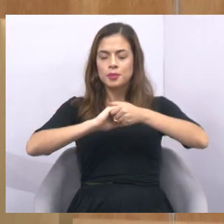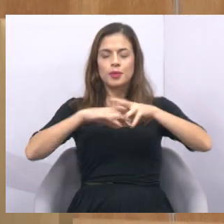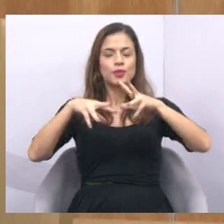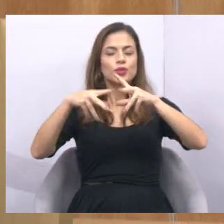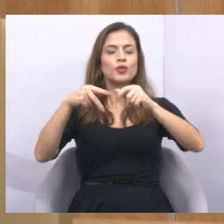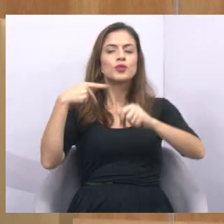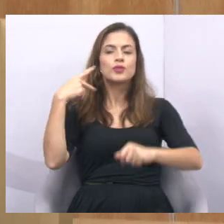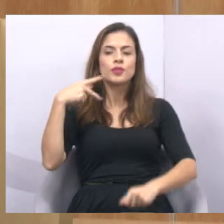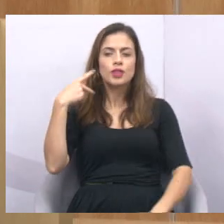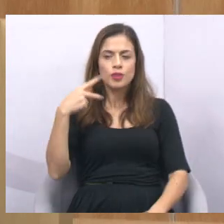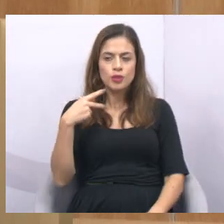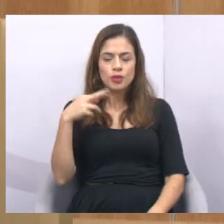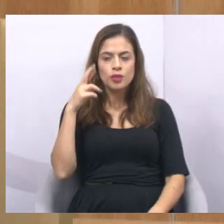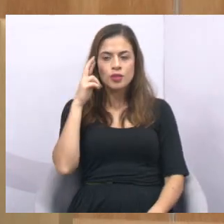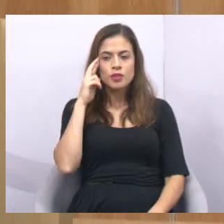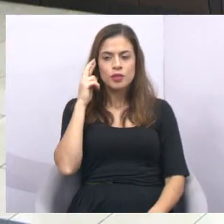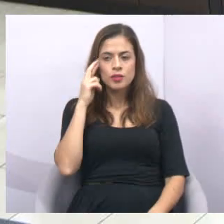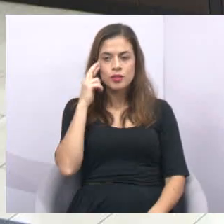colegas vereadores, Roninha,